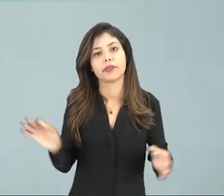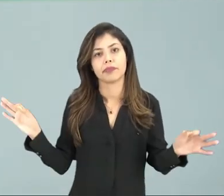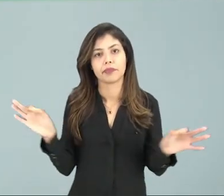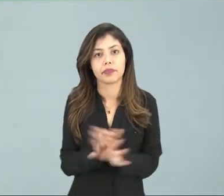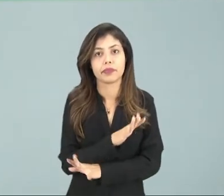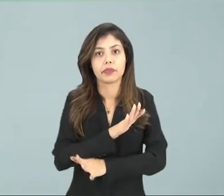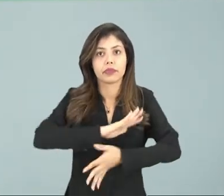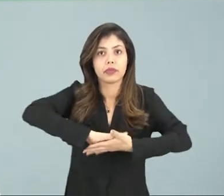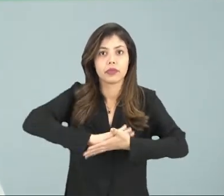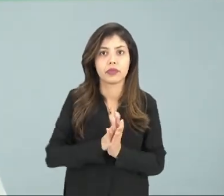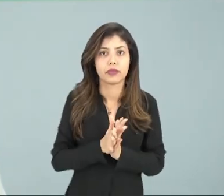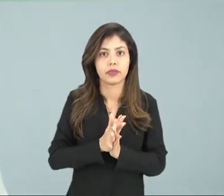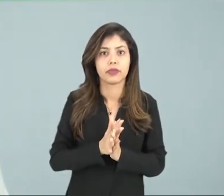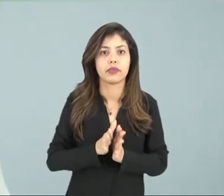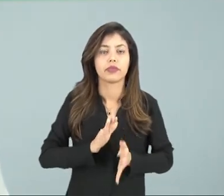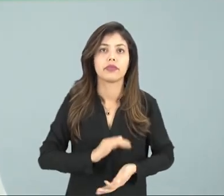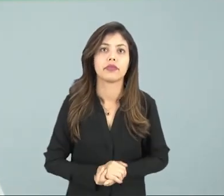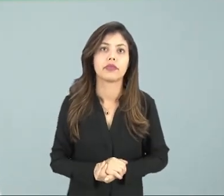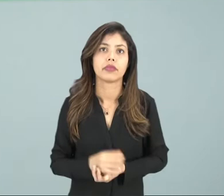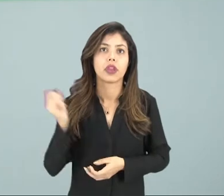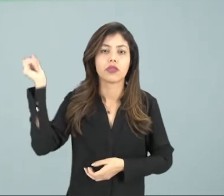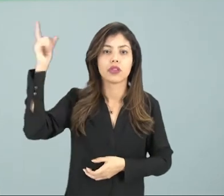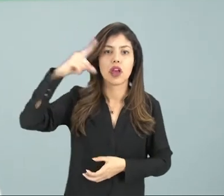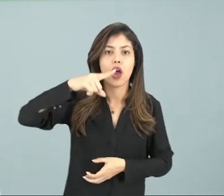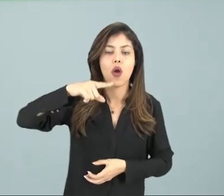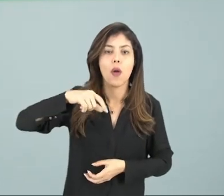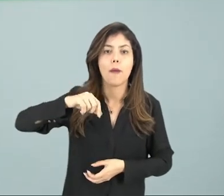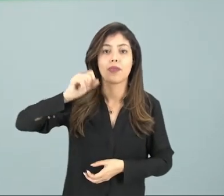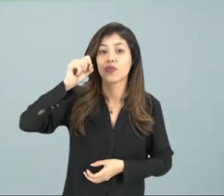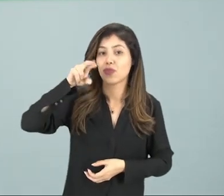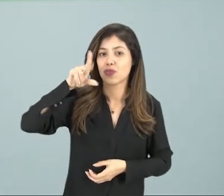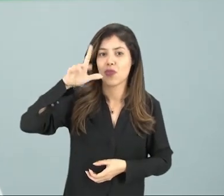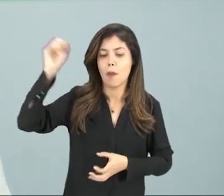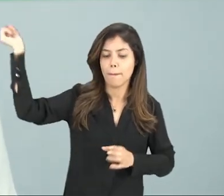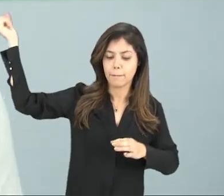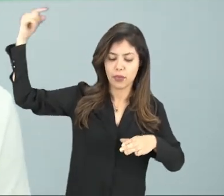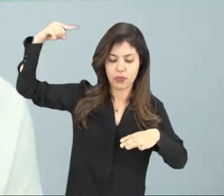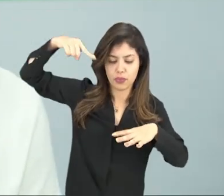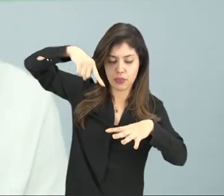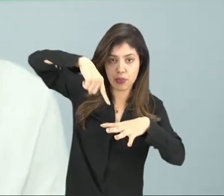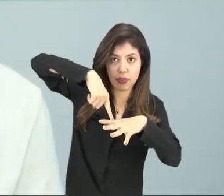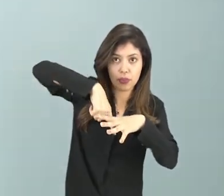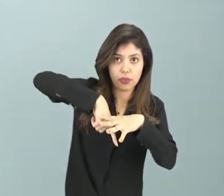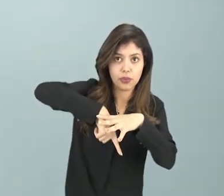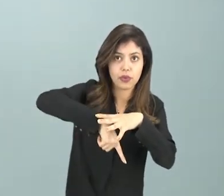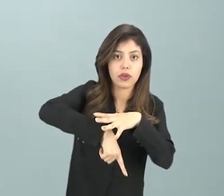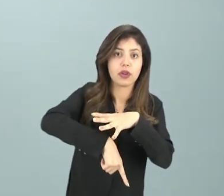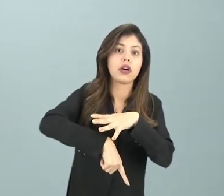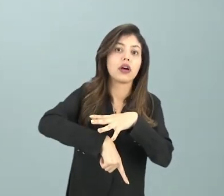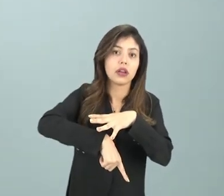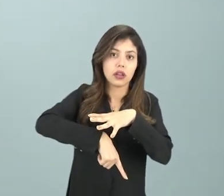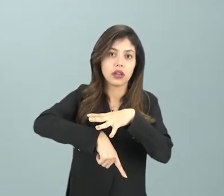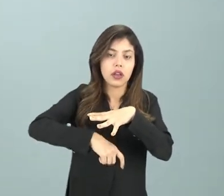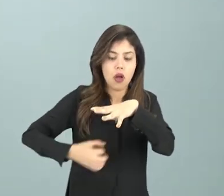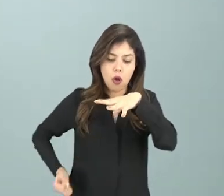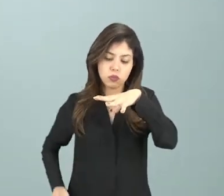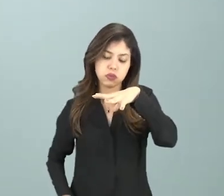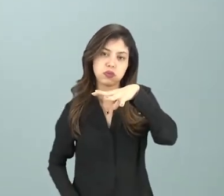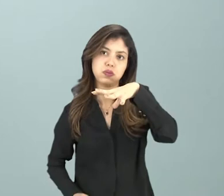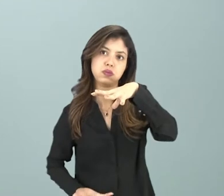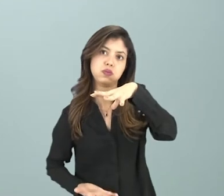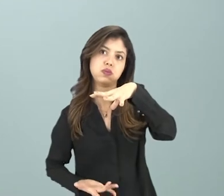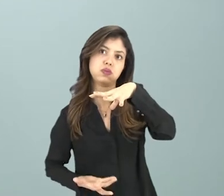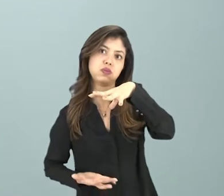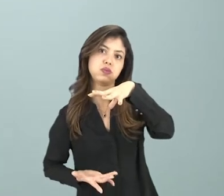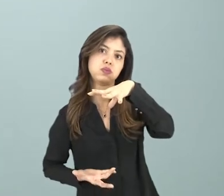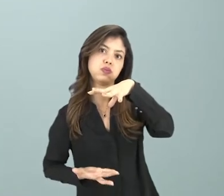destruindo essa camada os raios vão passar direto onde vai causar também o aquecimento global